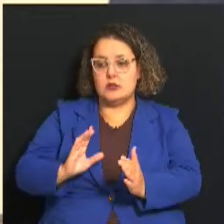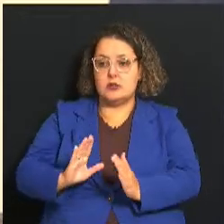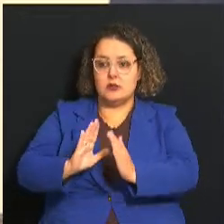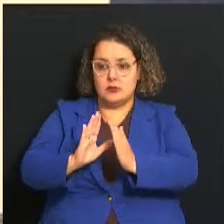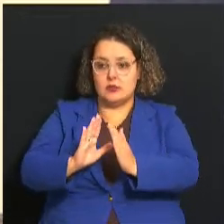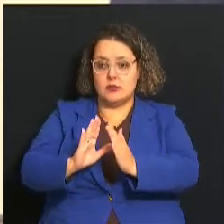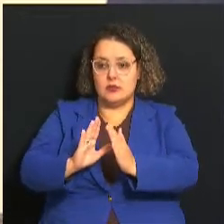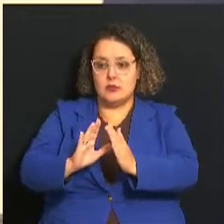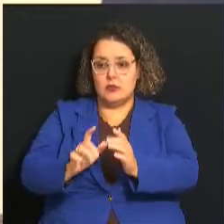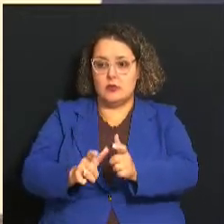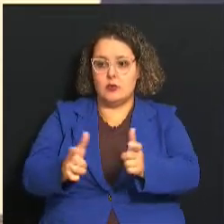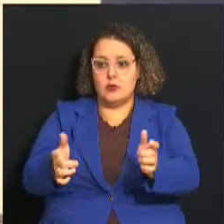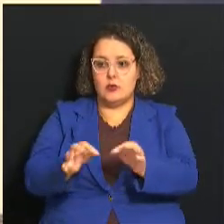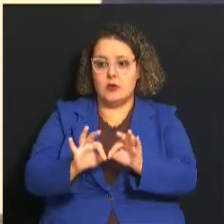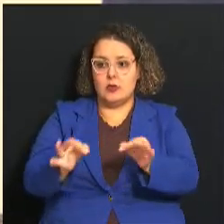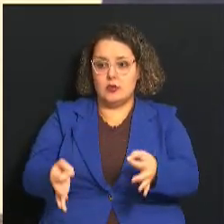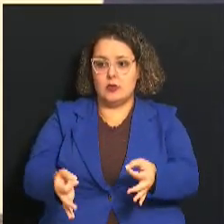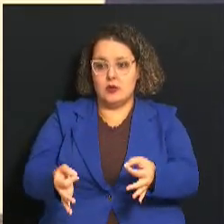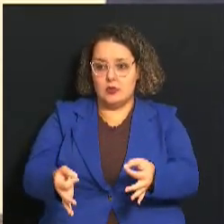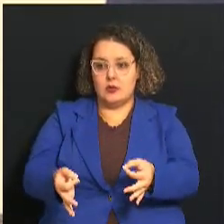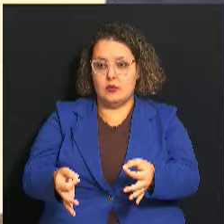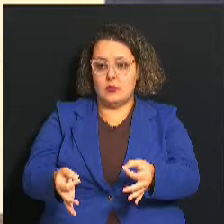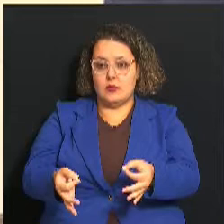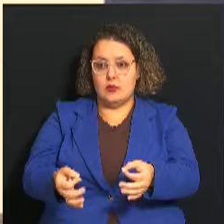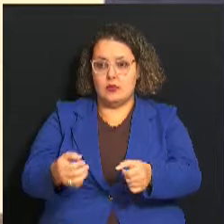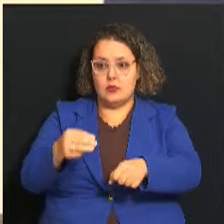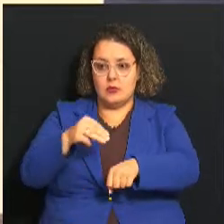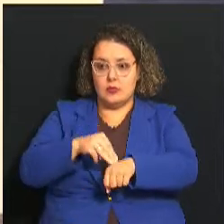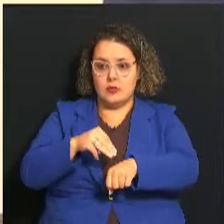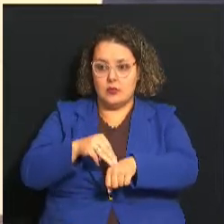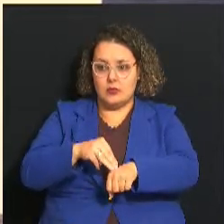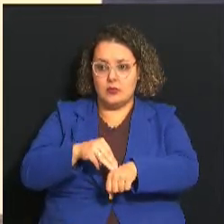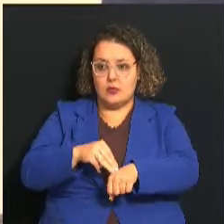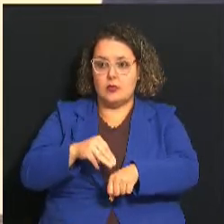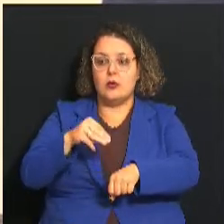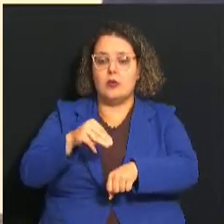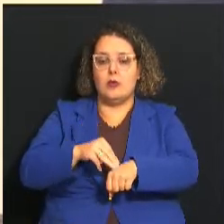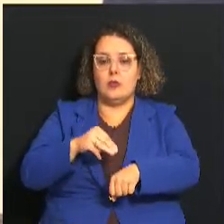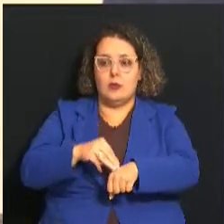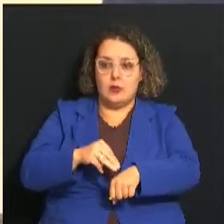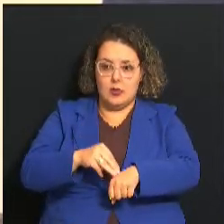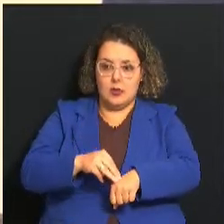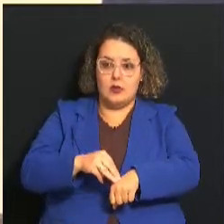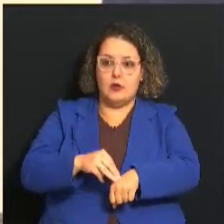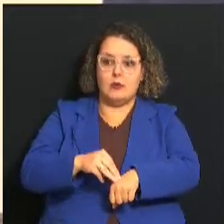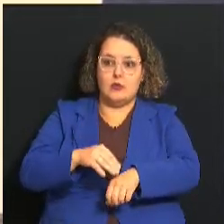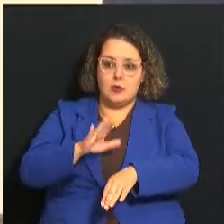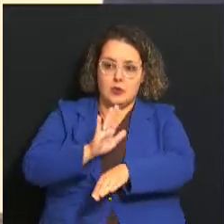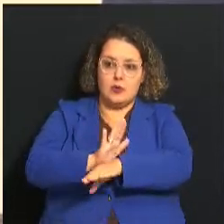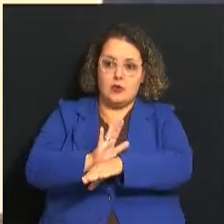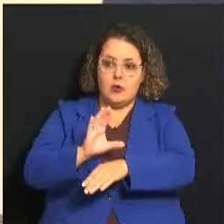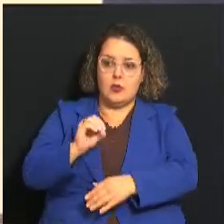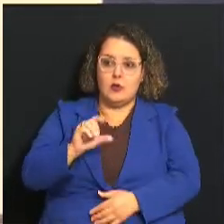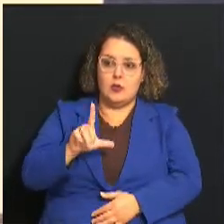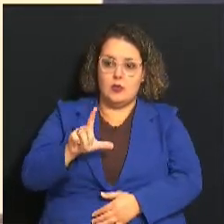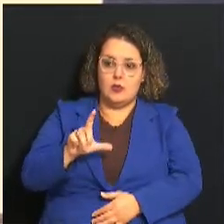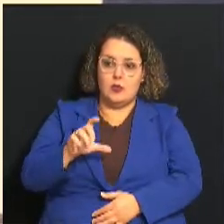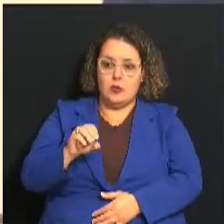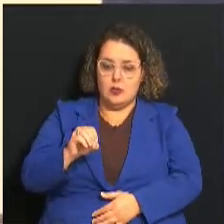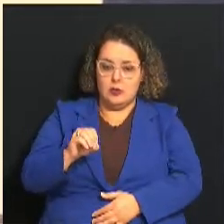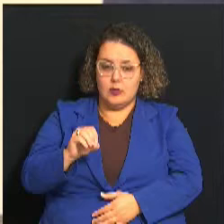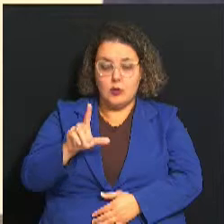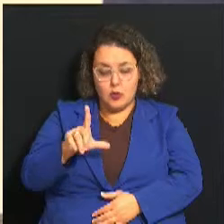por maioria simples dos seus membros, então o membro colaborador também tem direito a voto. Ele também